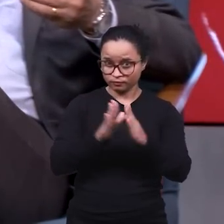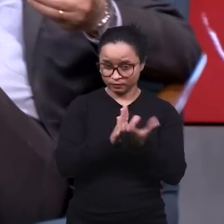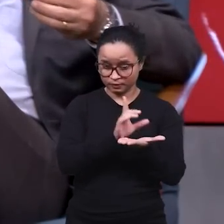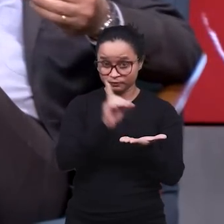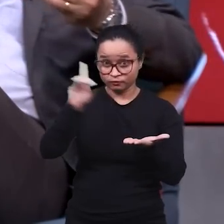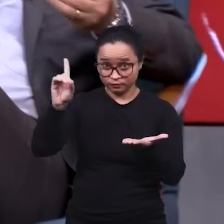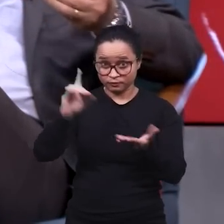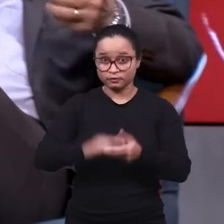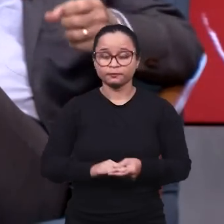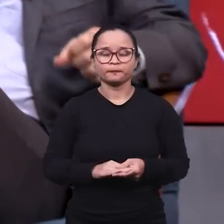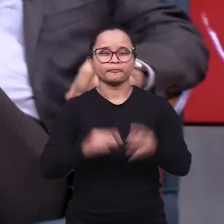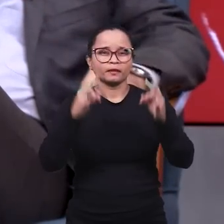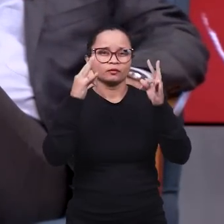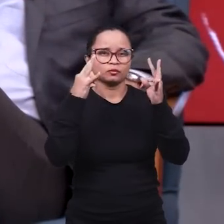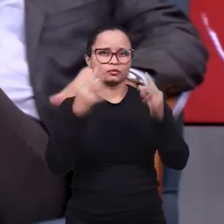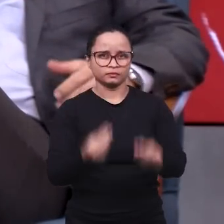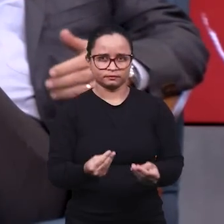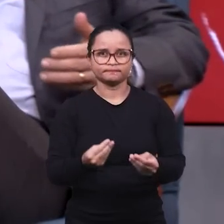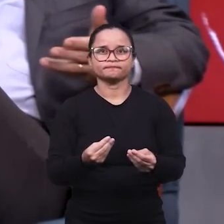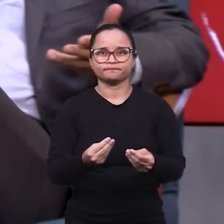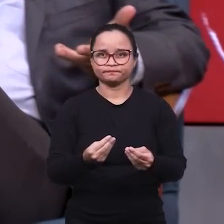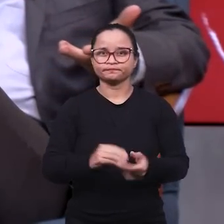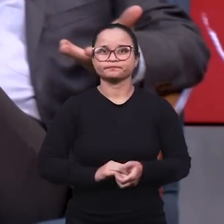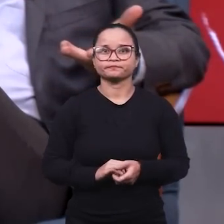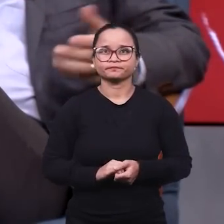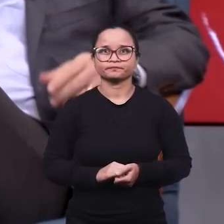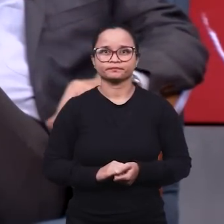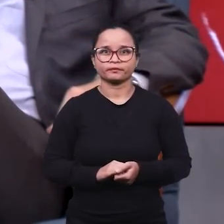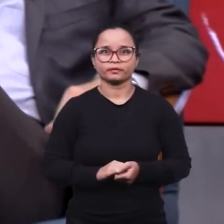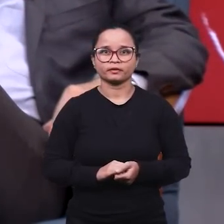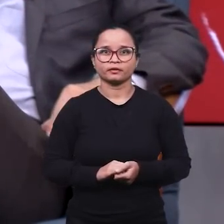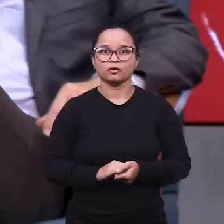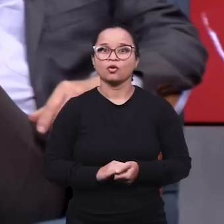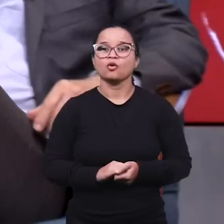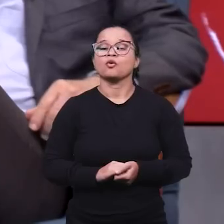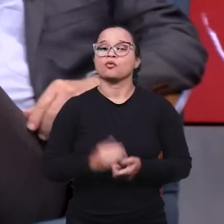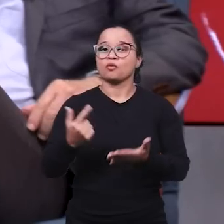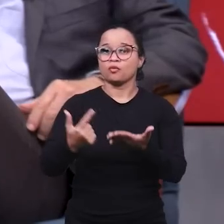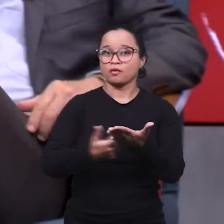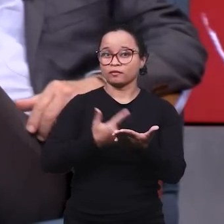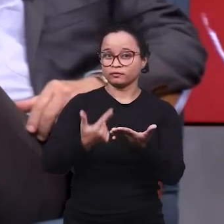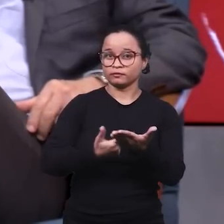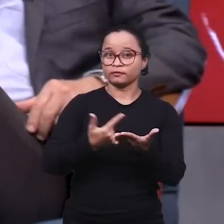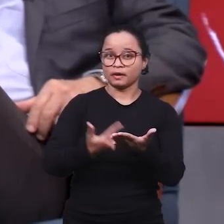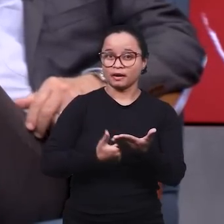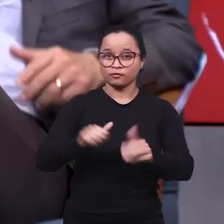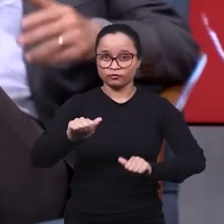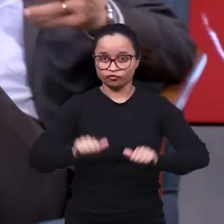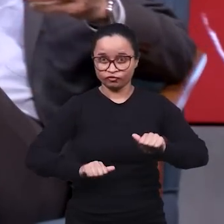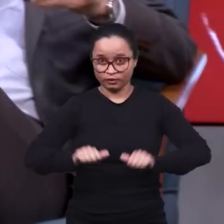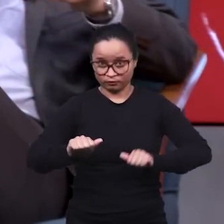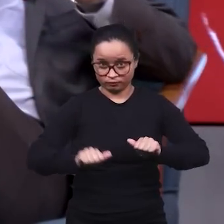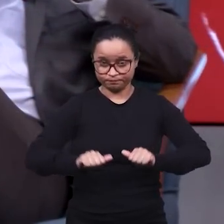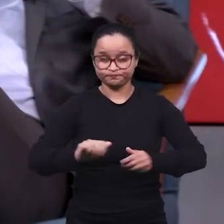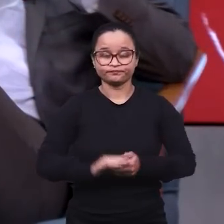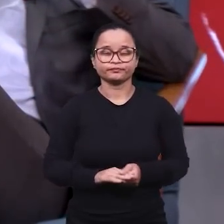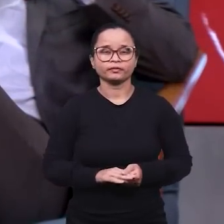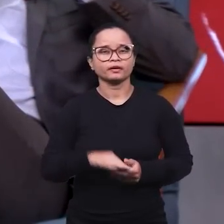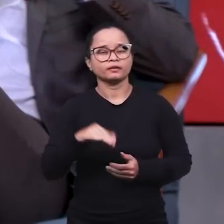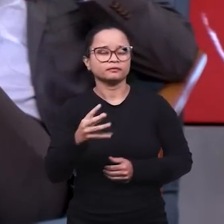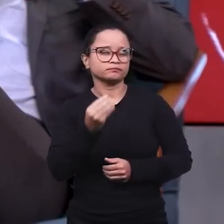está toda identificada com o livro de Atos dos Apóstolos. Naquela